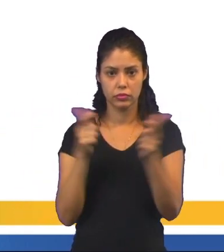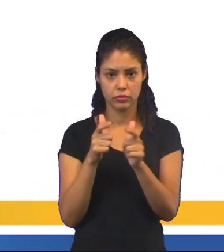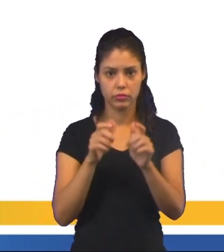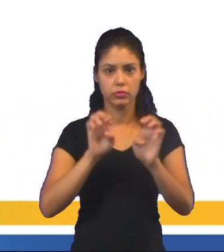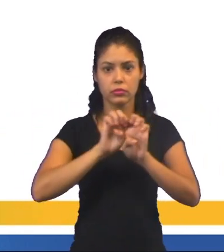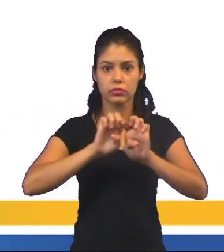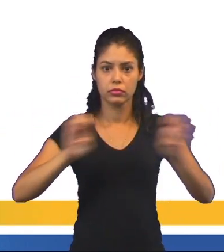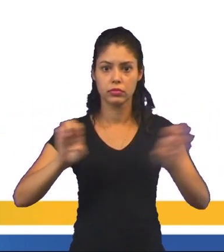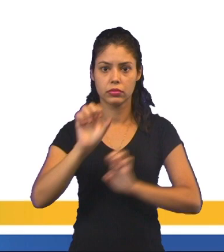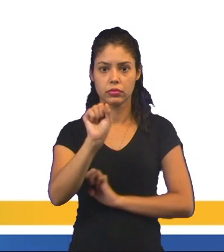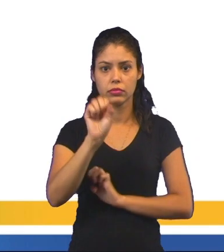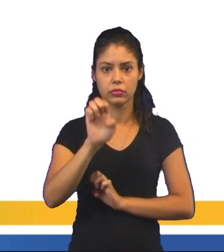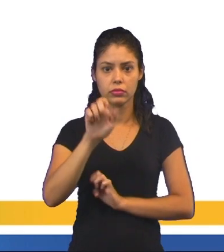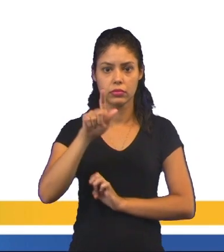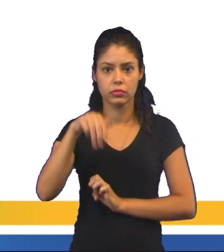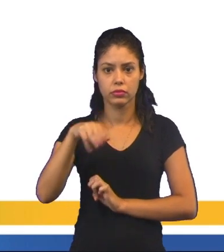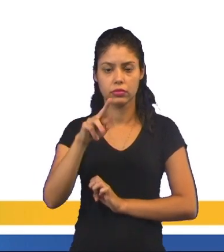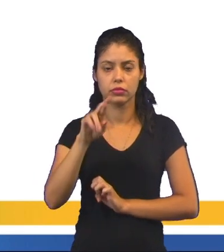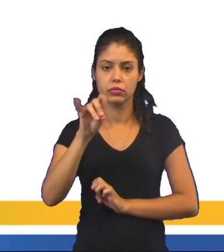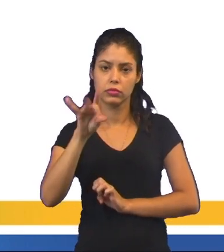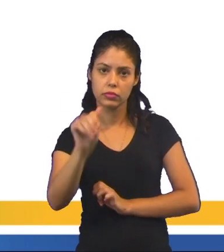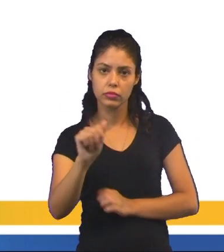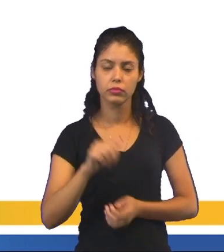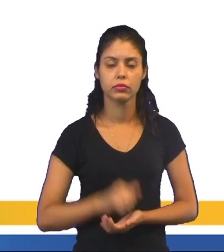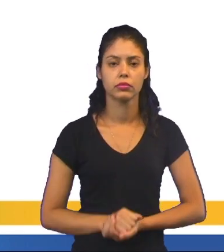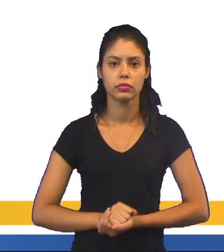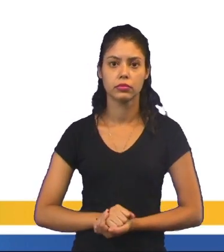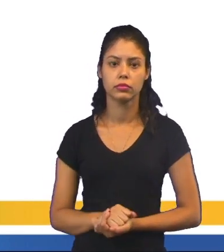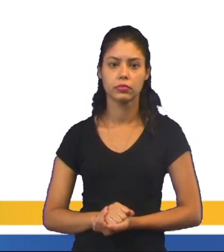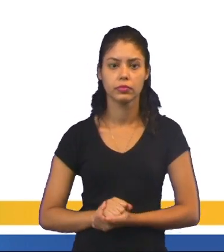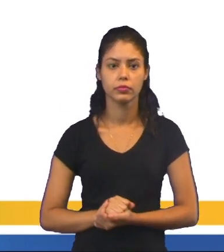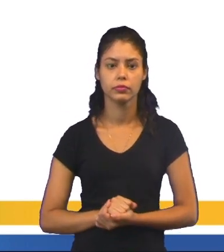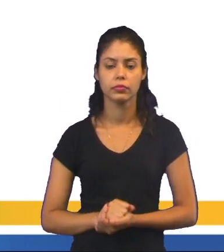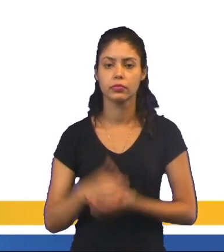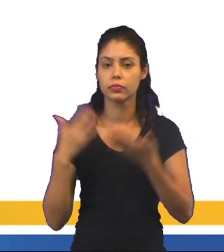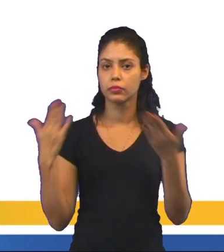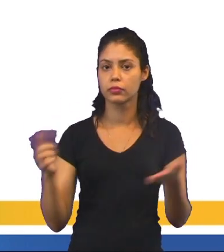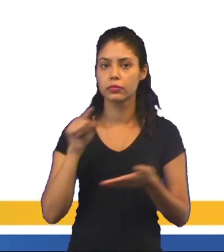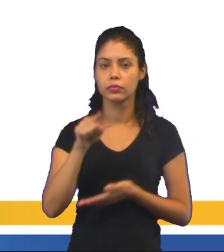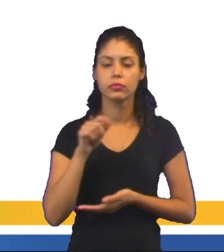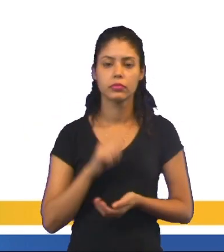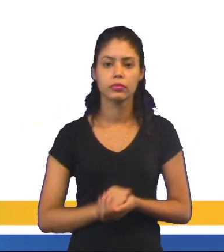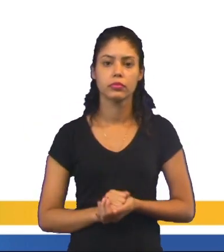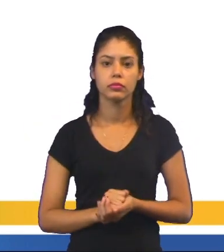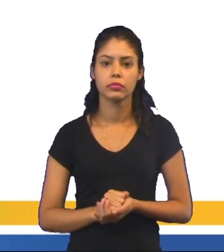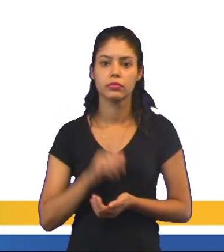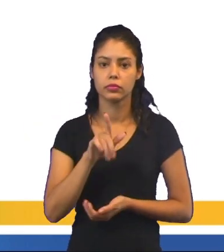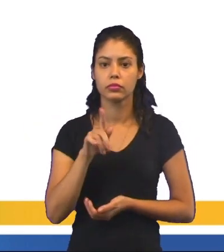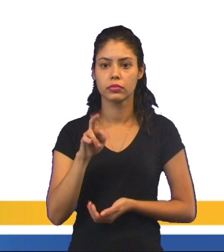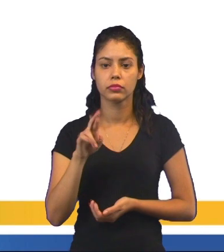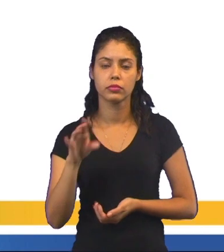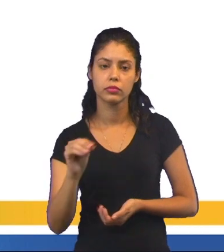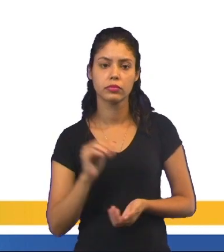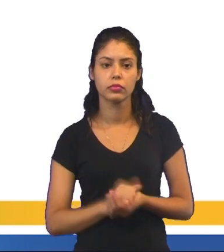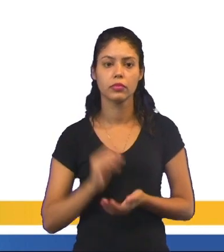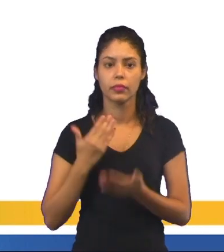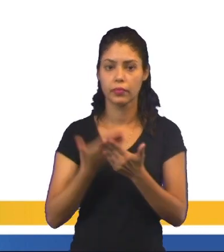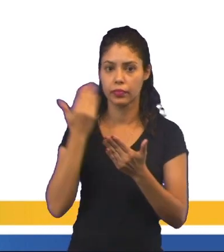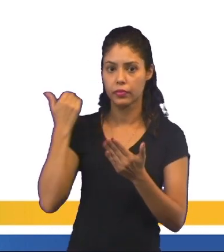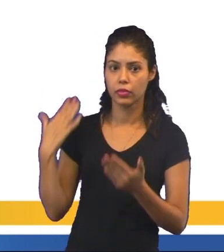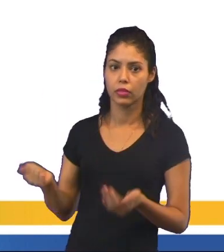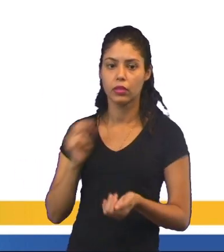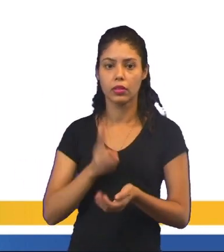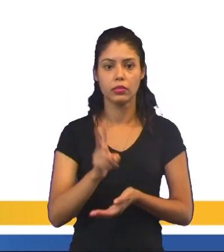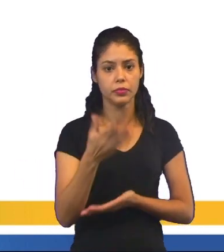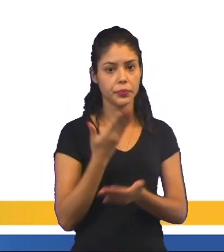equação reduzida e equação segmentária Ou seja é equação de segmentos mas